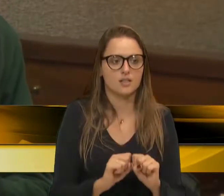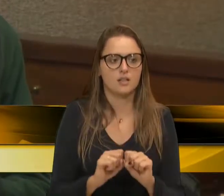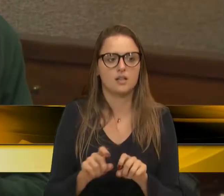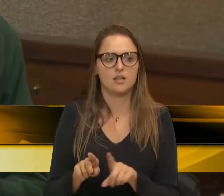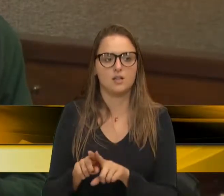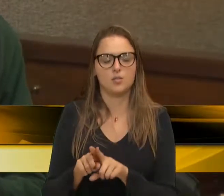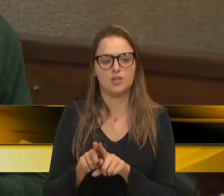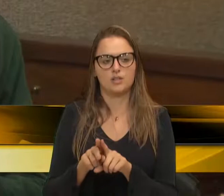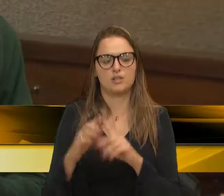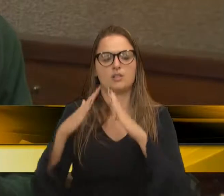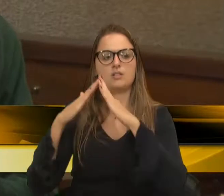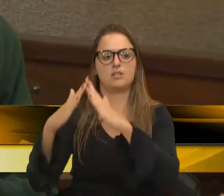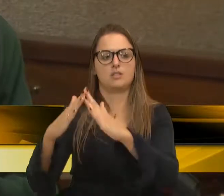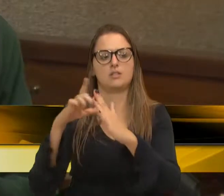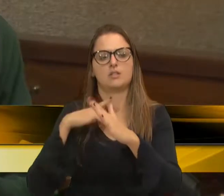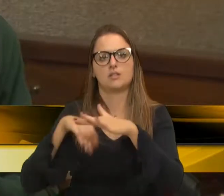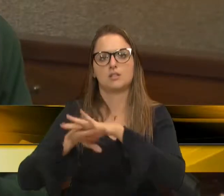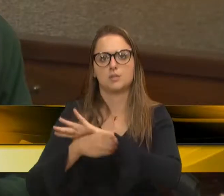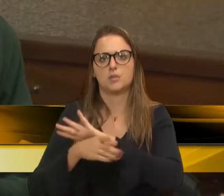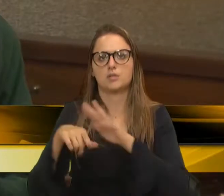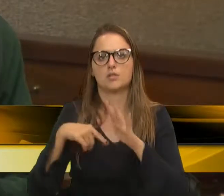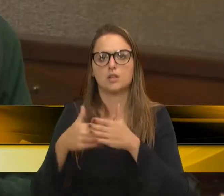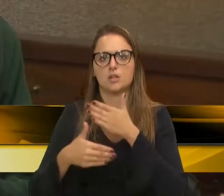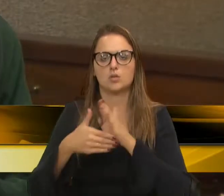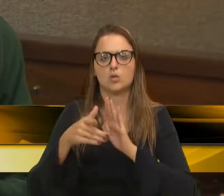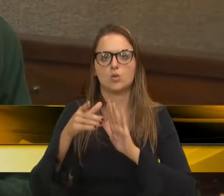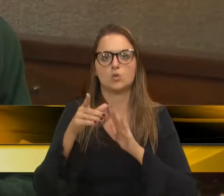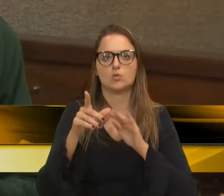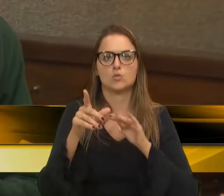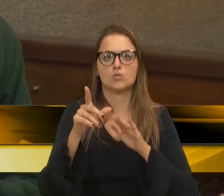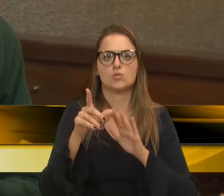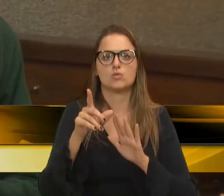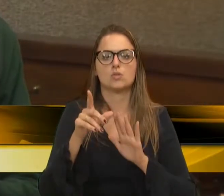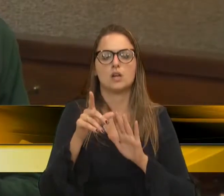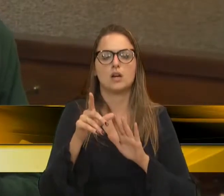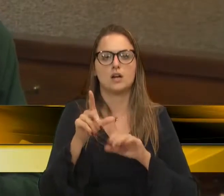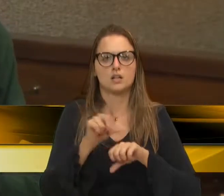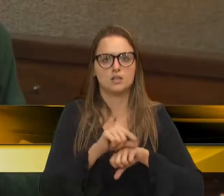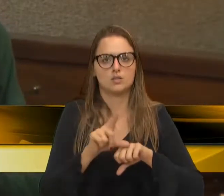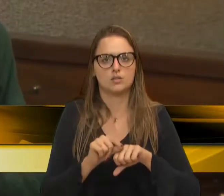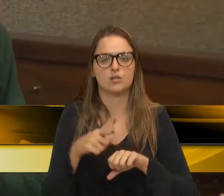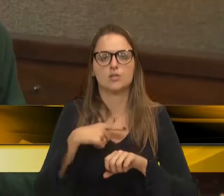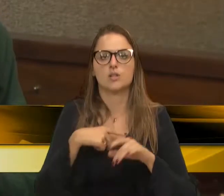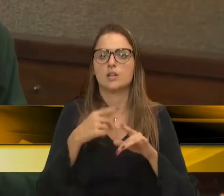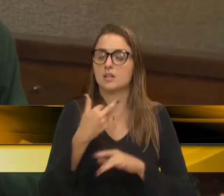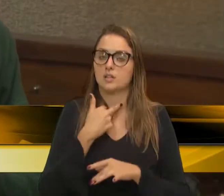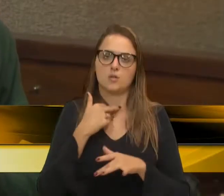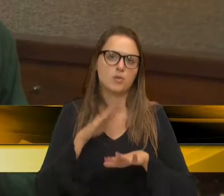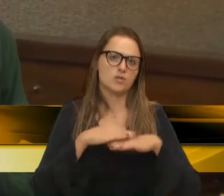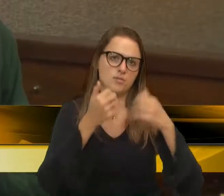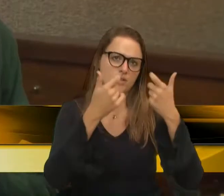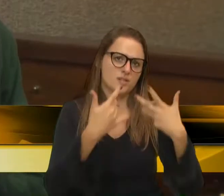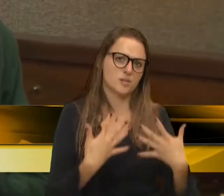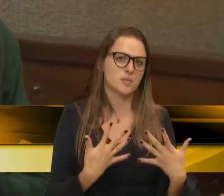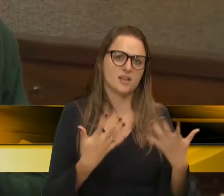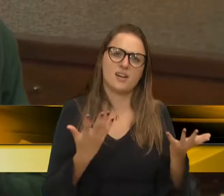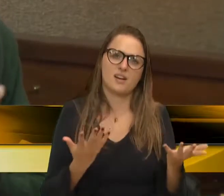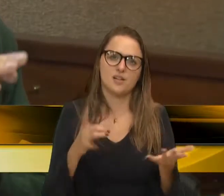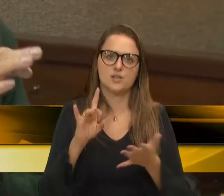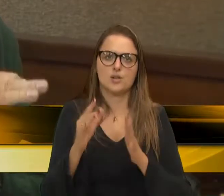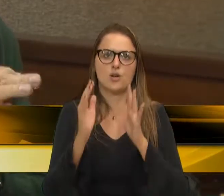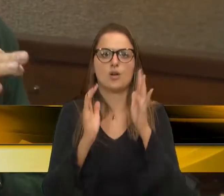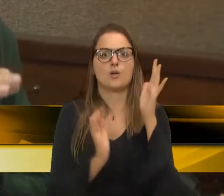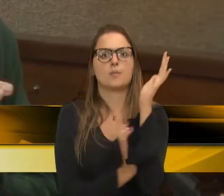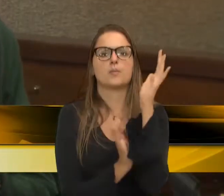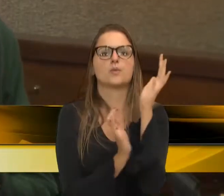em condições, ele tem todos os argumentos para ser negado. Agora, não pode ser mais justificativa uma mera